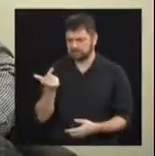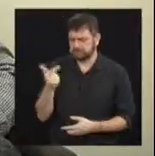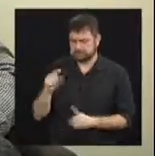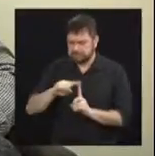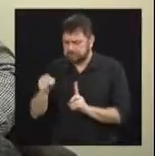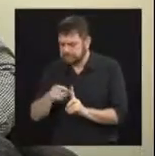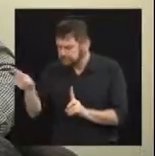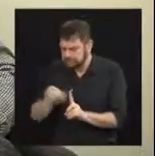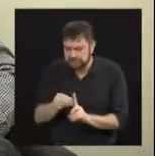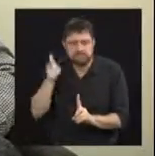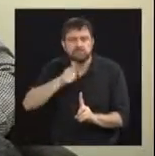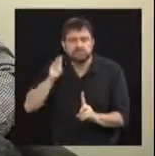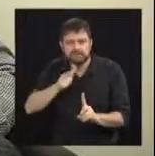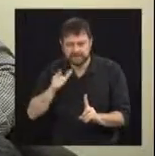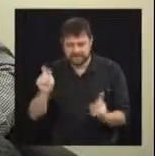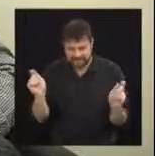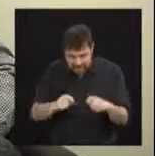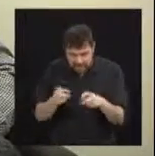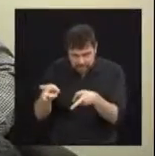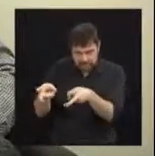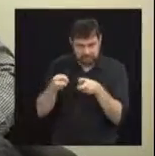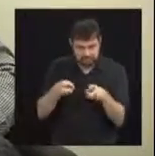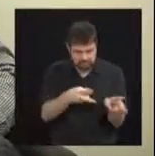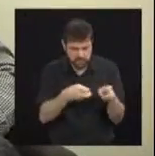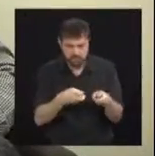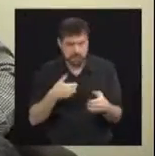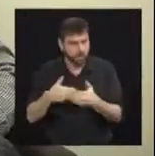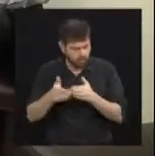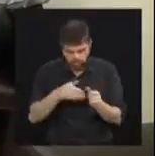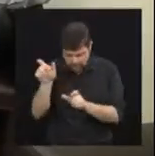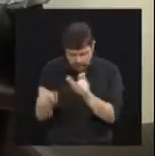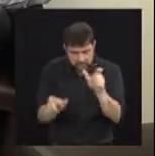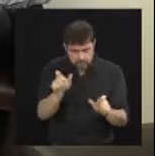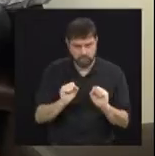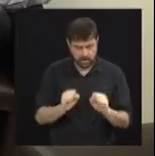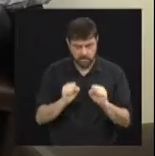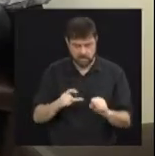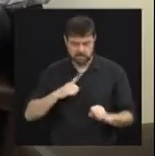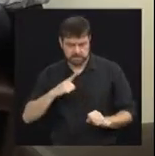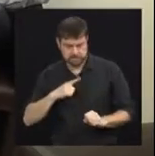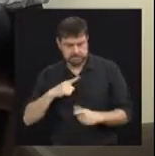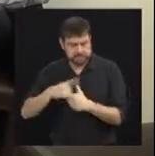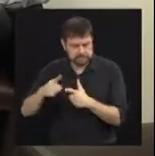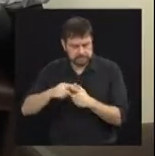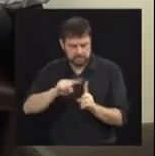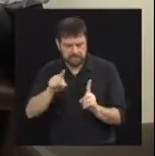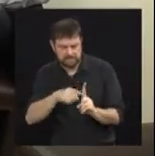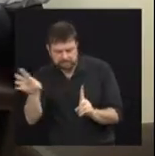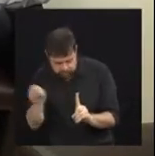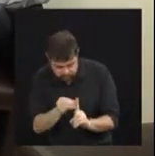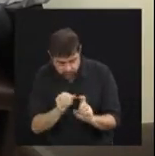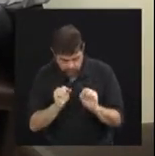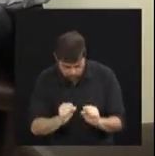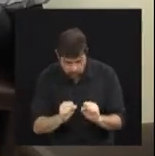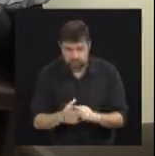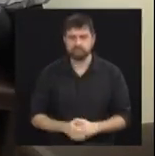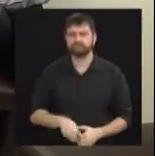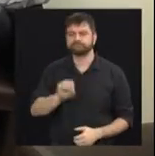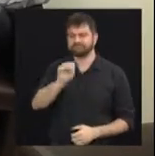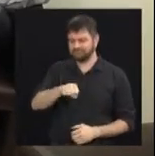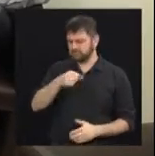mulher infértil ou não? Qualquer pessoa pode ter infertilidade ou pode ser infértil?